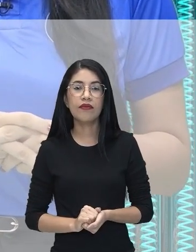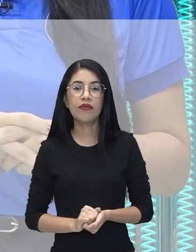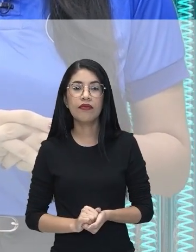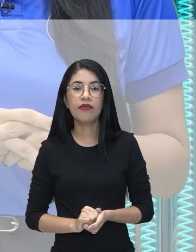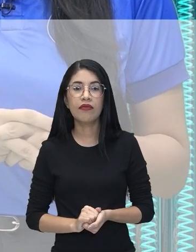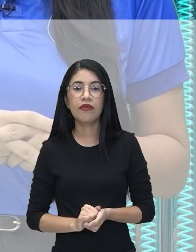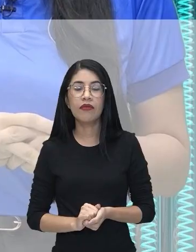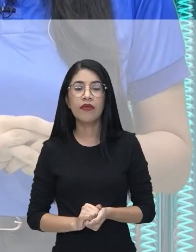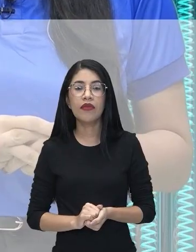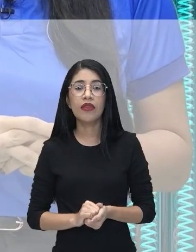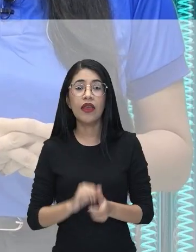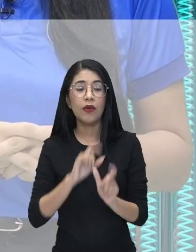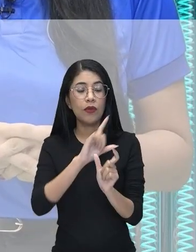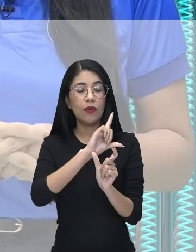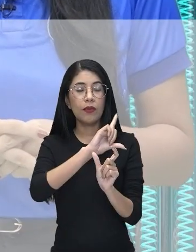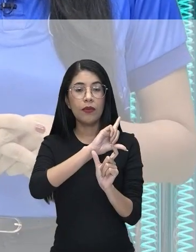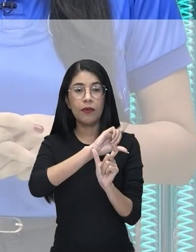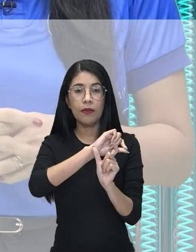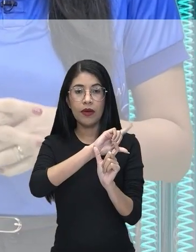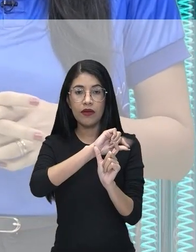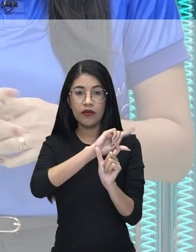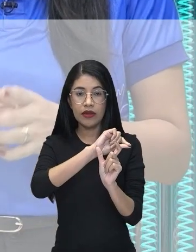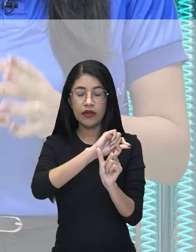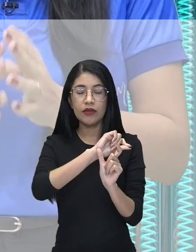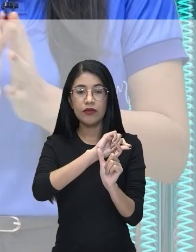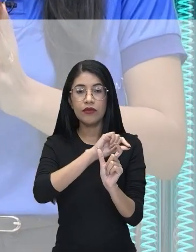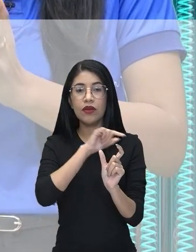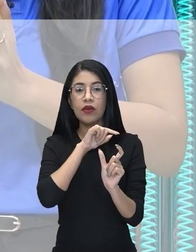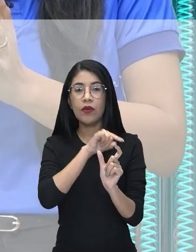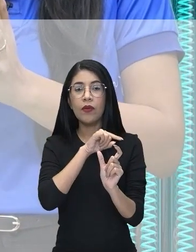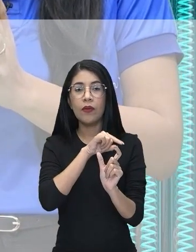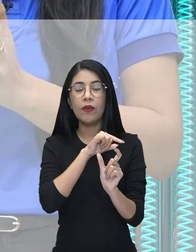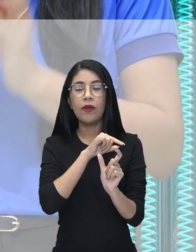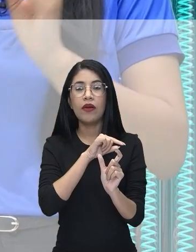Temos o prefixo, que é aquela